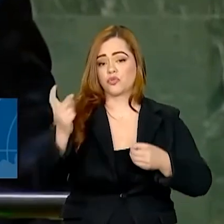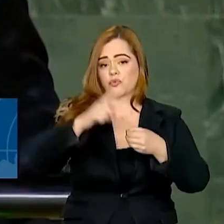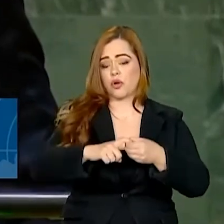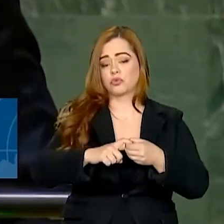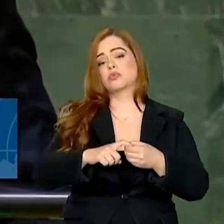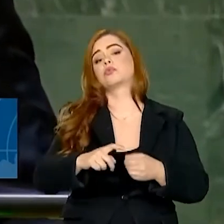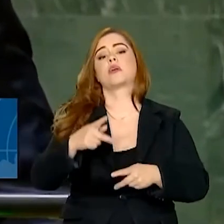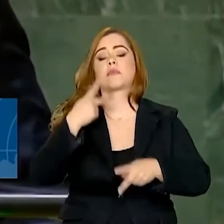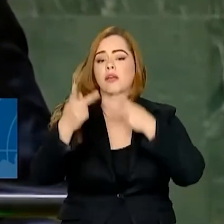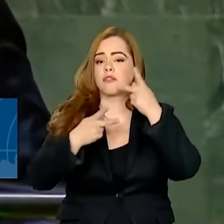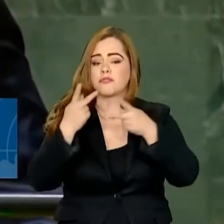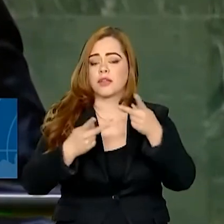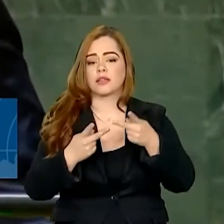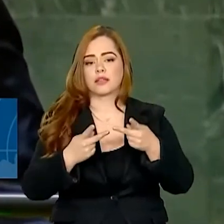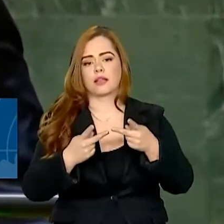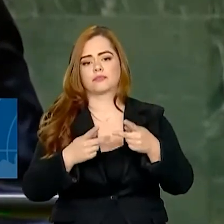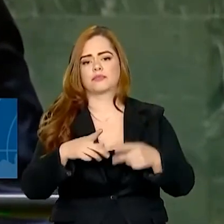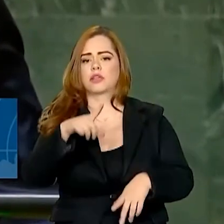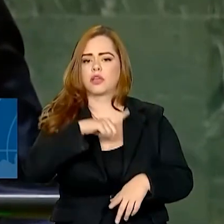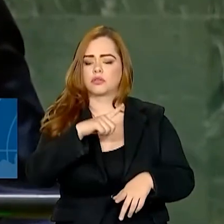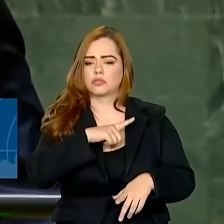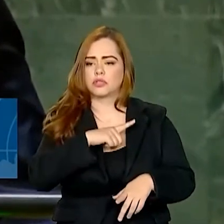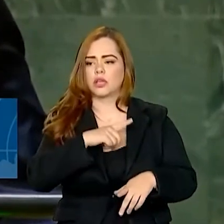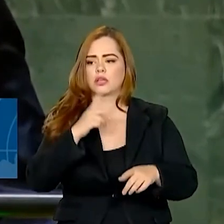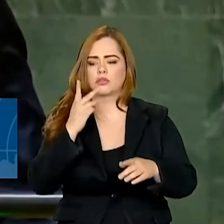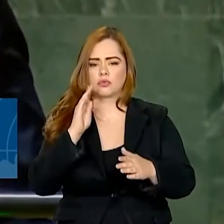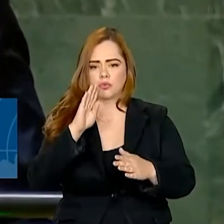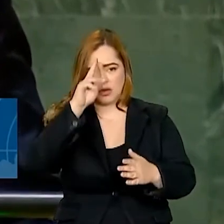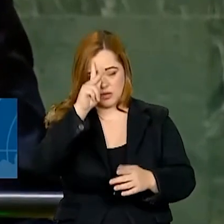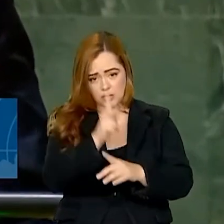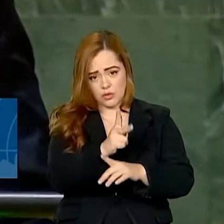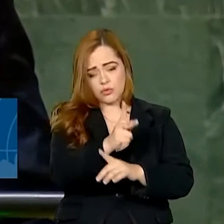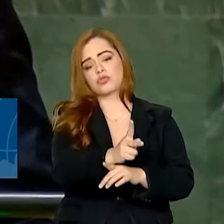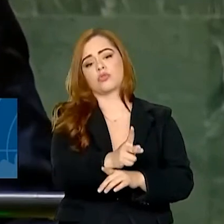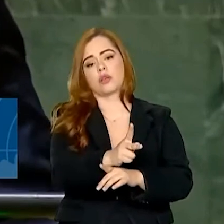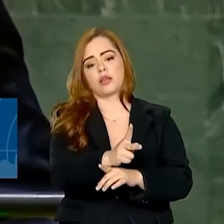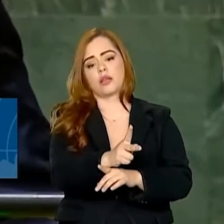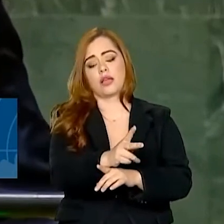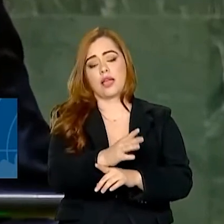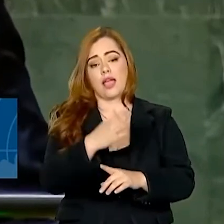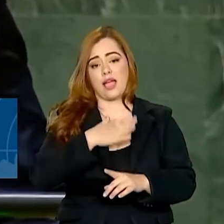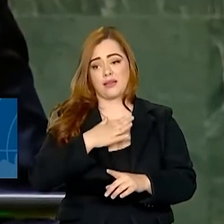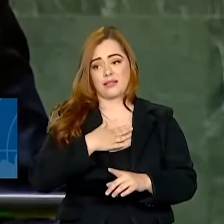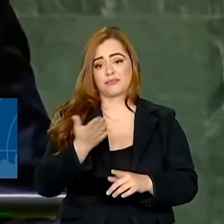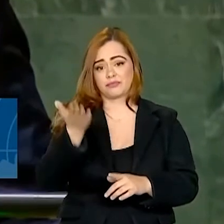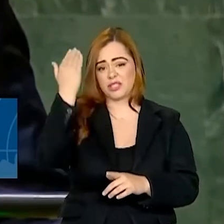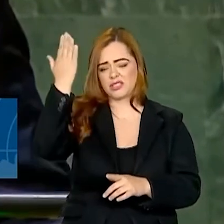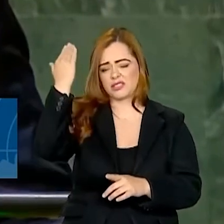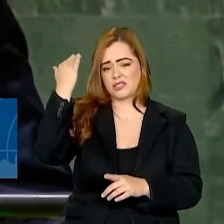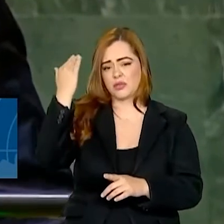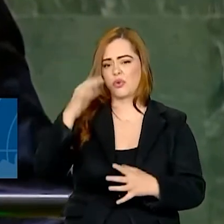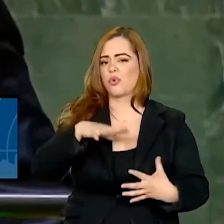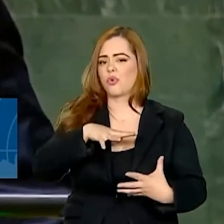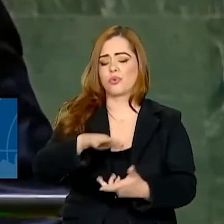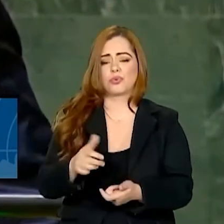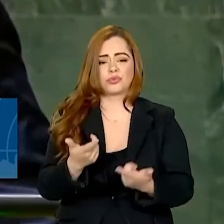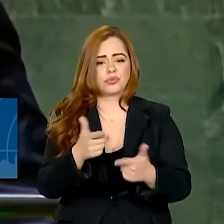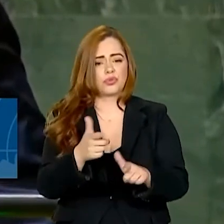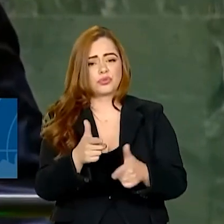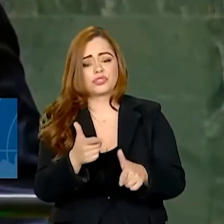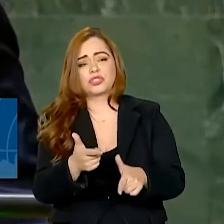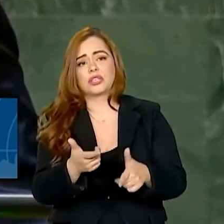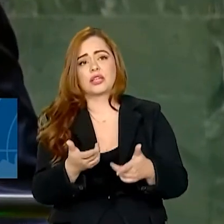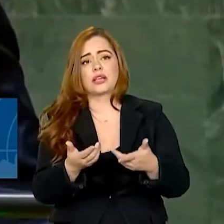para dizer que mantenho minha inabalável confiança na humanidade. Naquela época, o mundo ainda não havia se